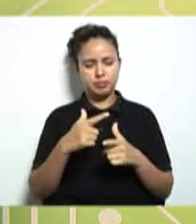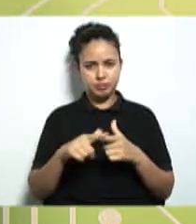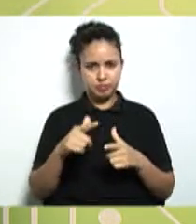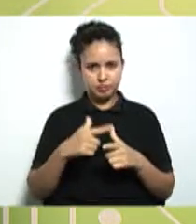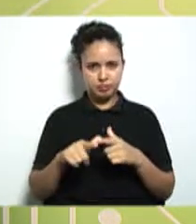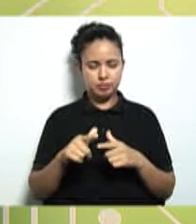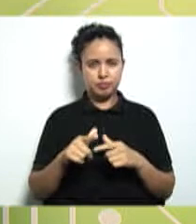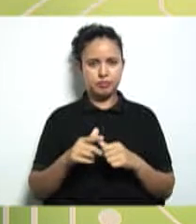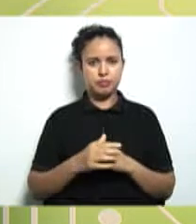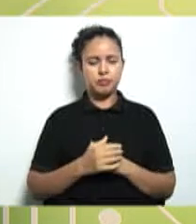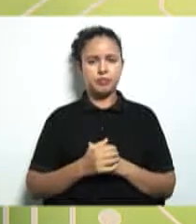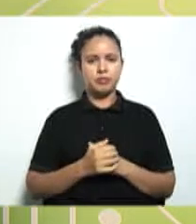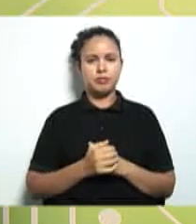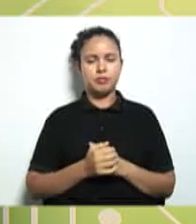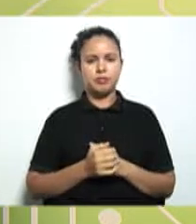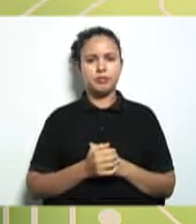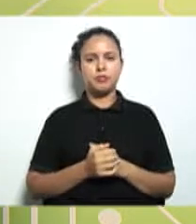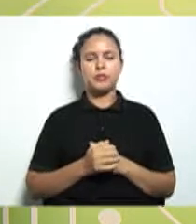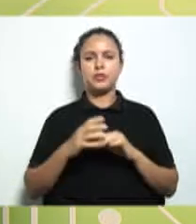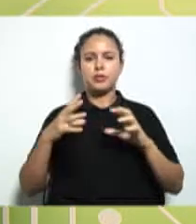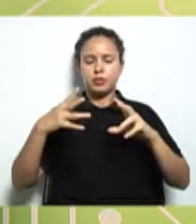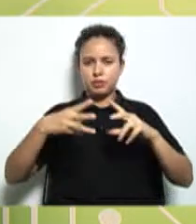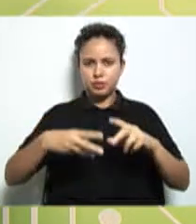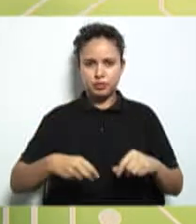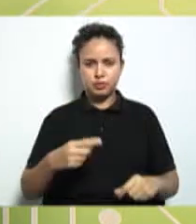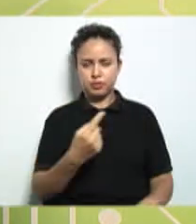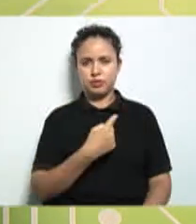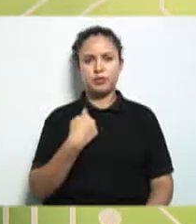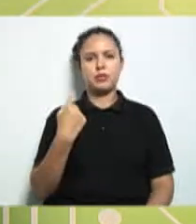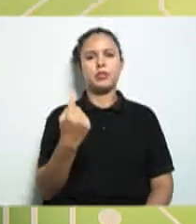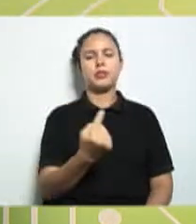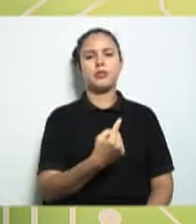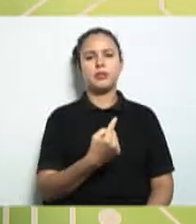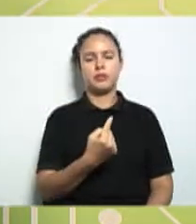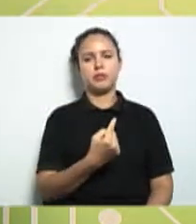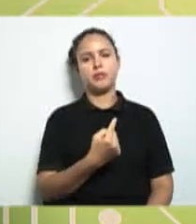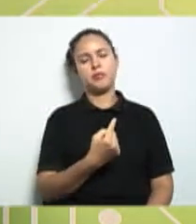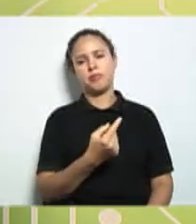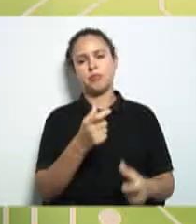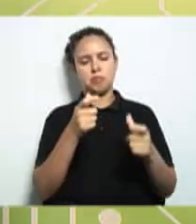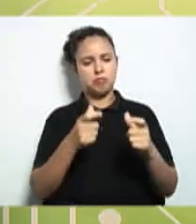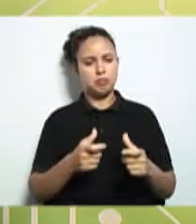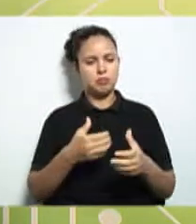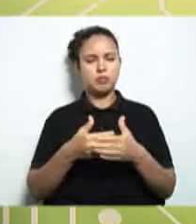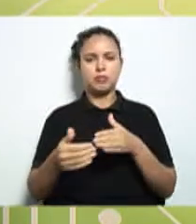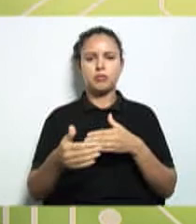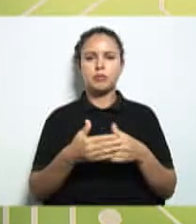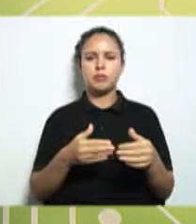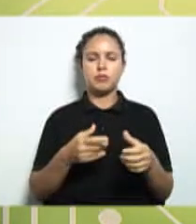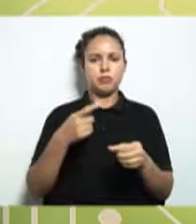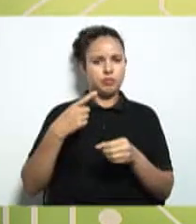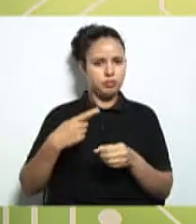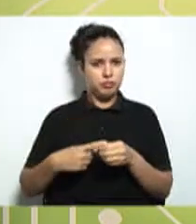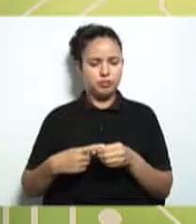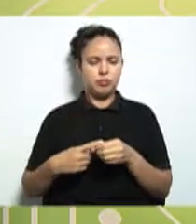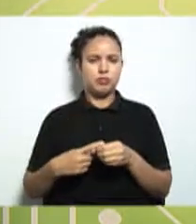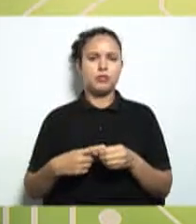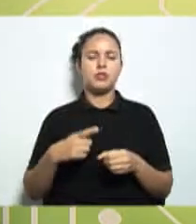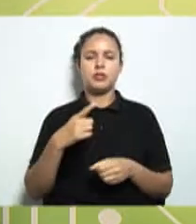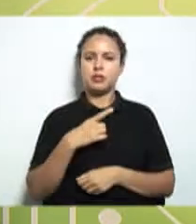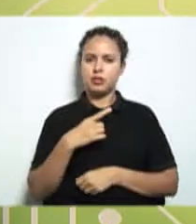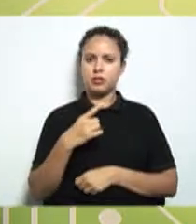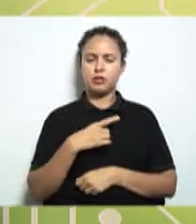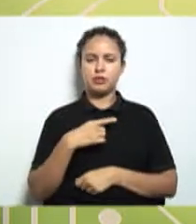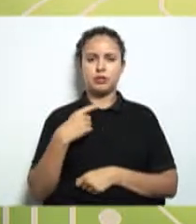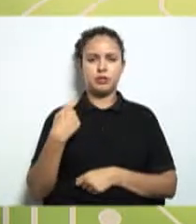né, professora? Exatamente. Então, todos nós, né, em algum lugar, em alguma região, temos algo